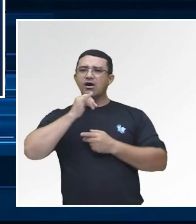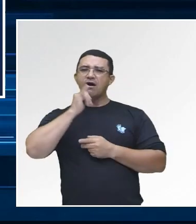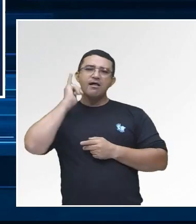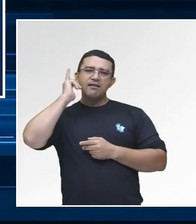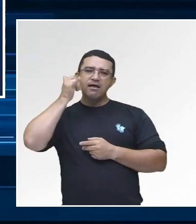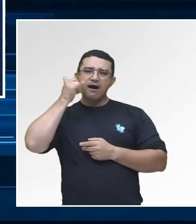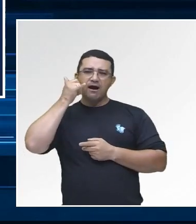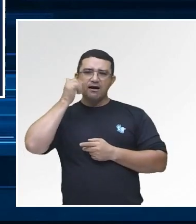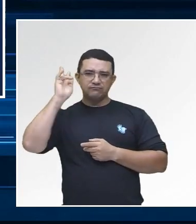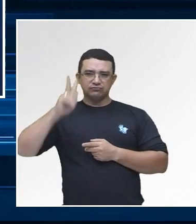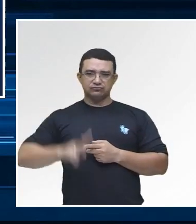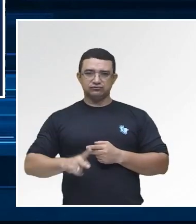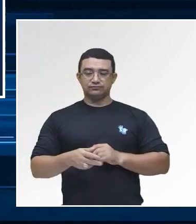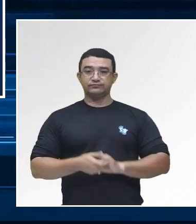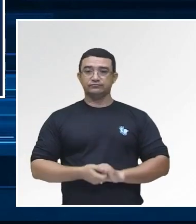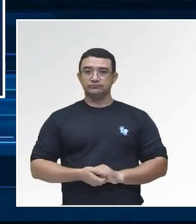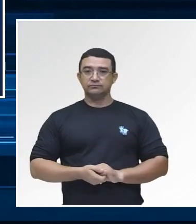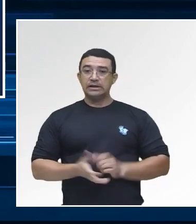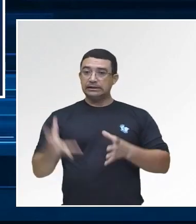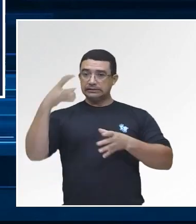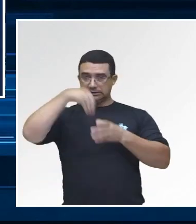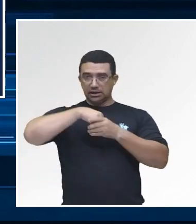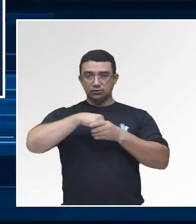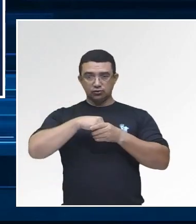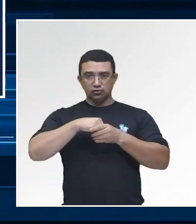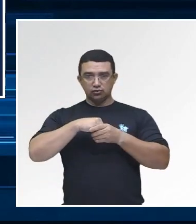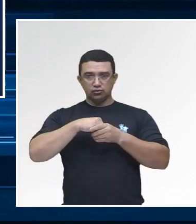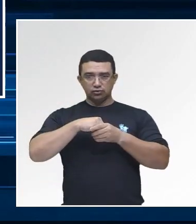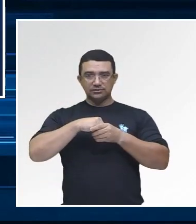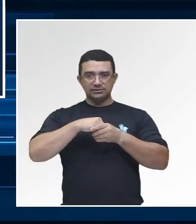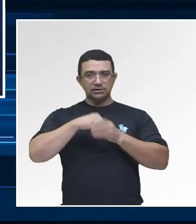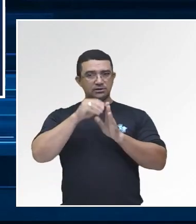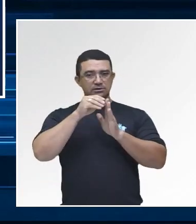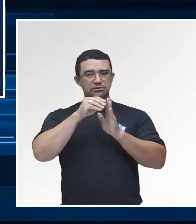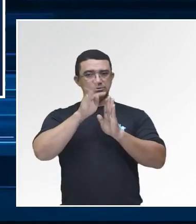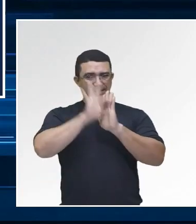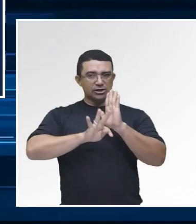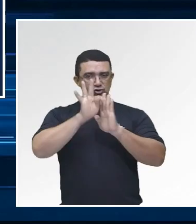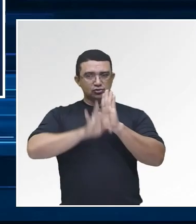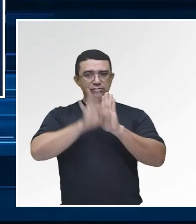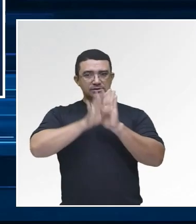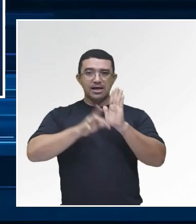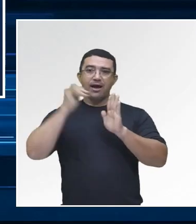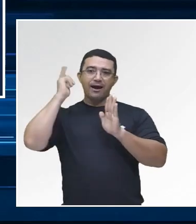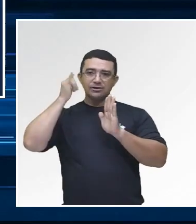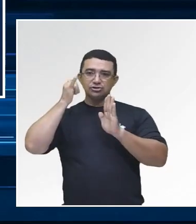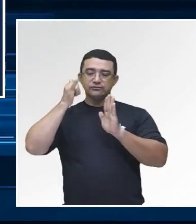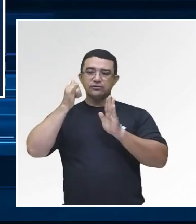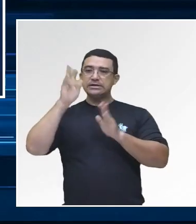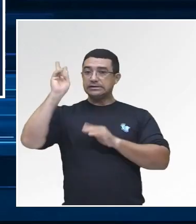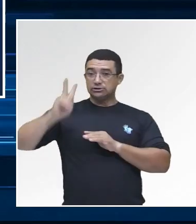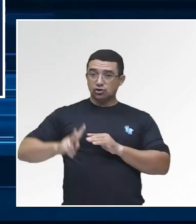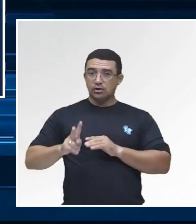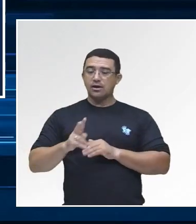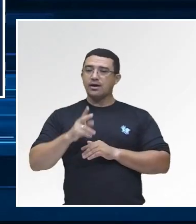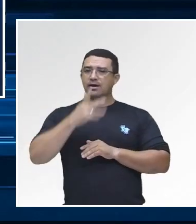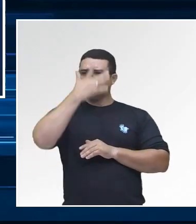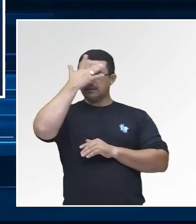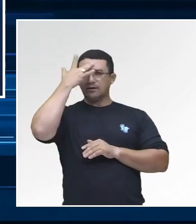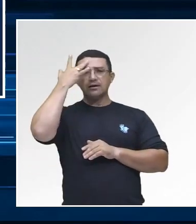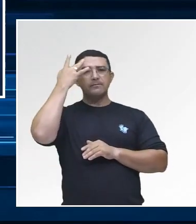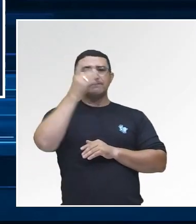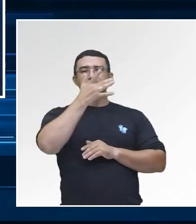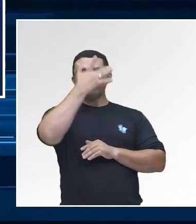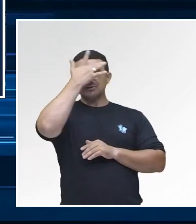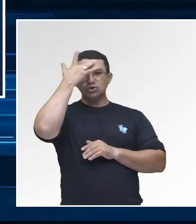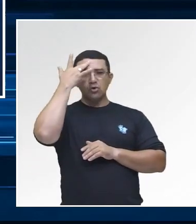nós temos o narrador. O narrador, aquele que está contando a